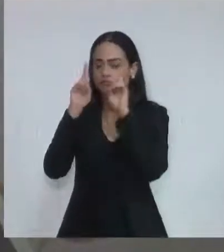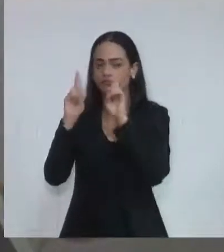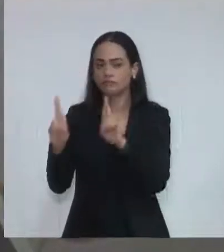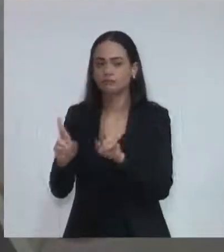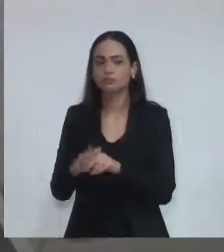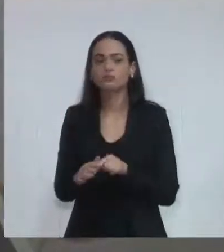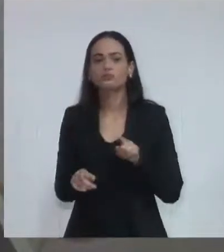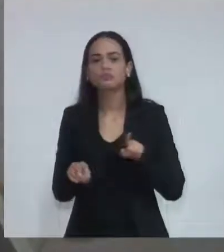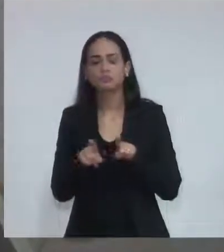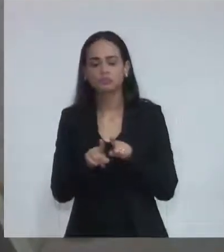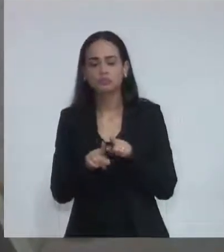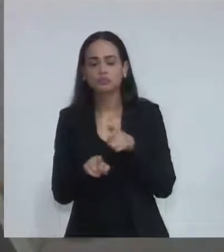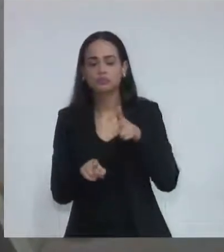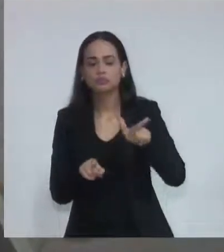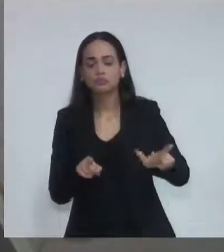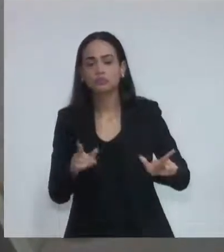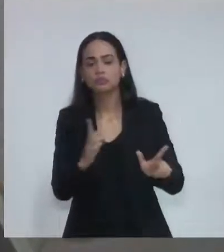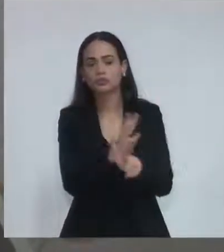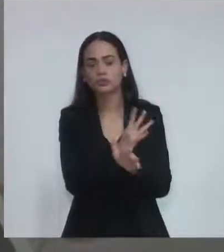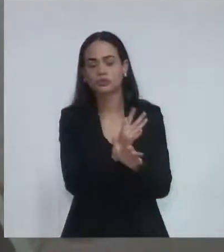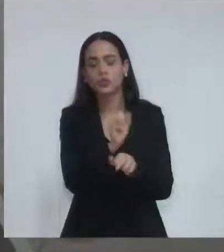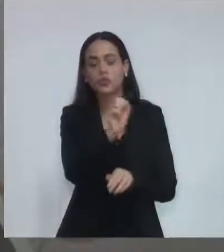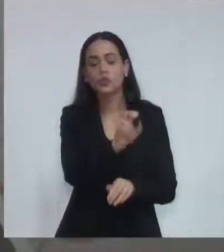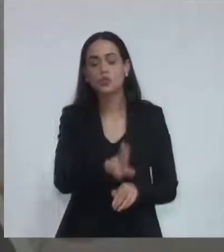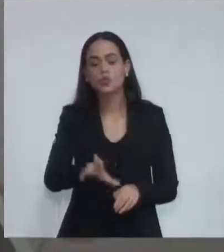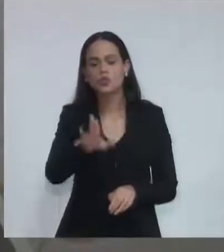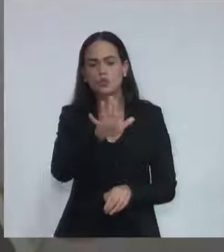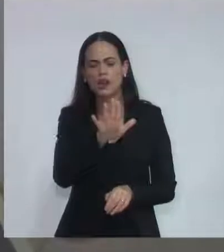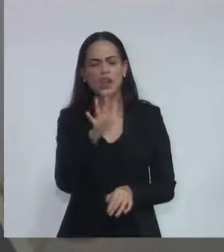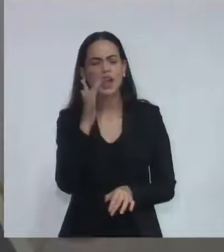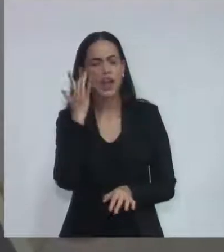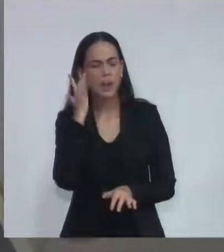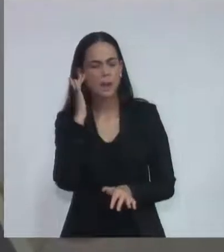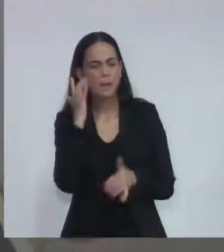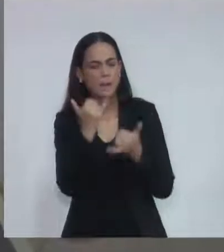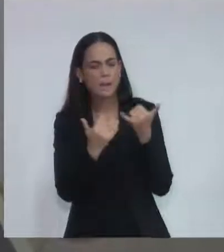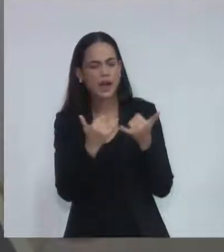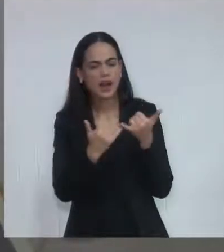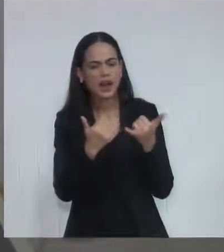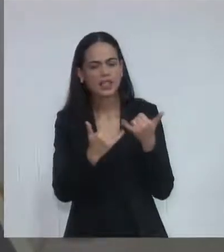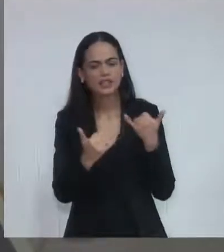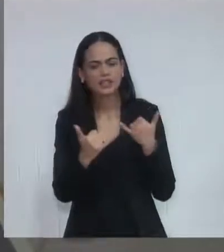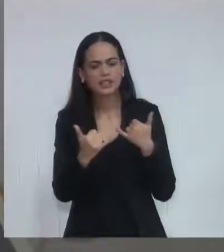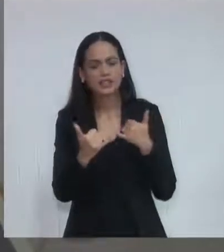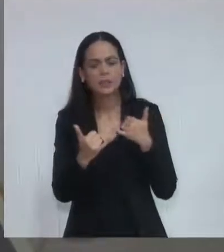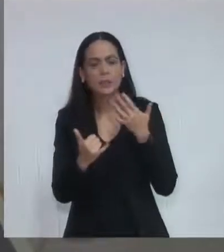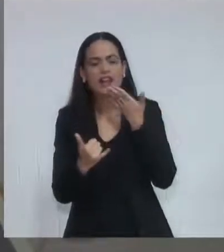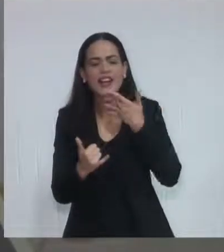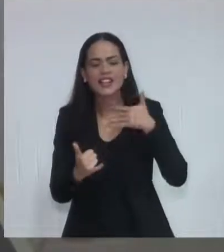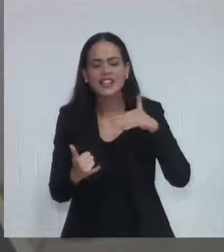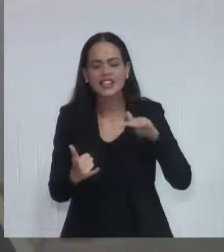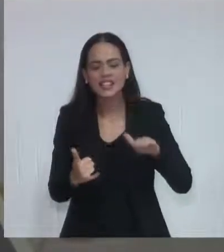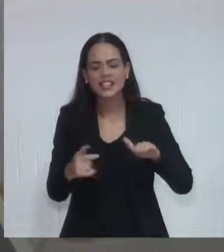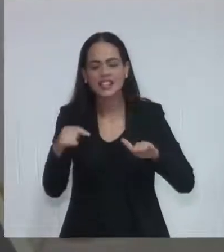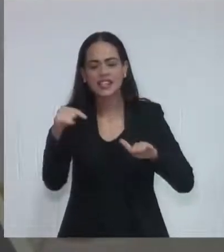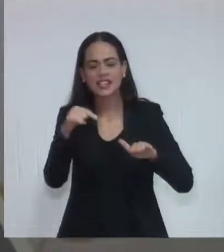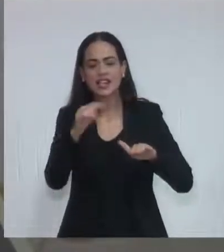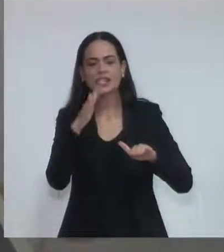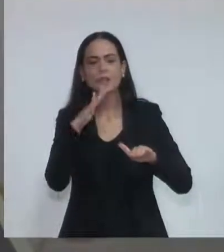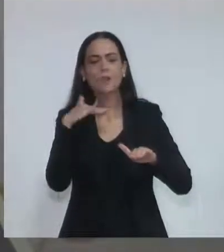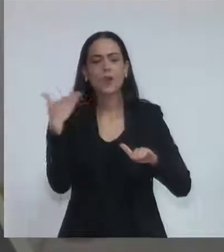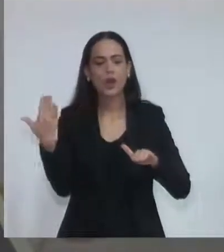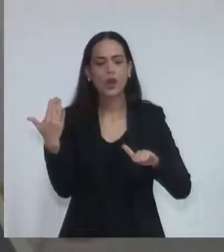teve, inclusive, o falecimento de uma criança, parece, por conta da gripe H1N1. Então, nós temos que estar, enquanto sociedade, aqui muito